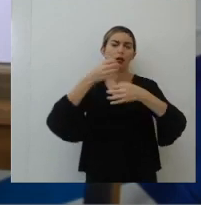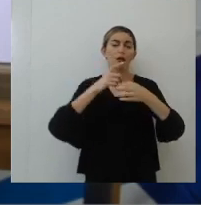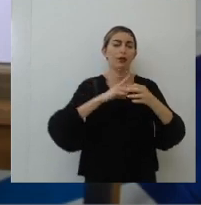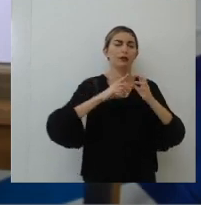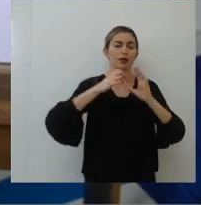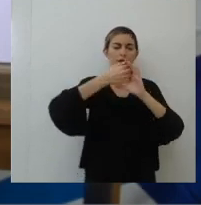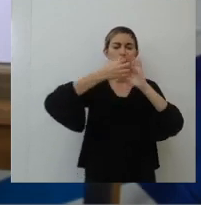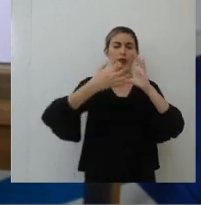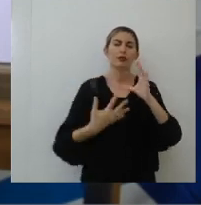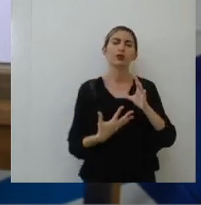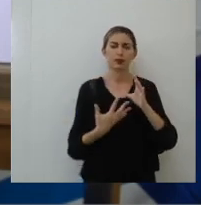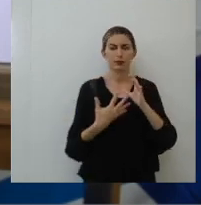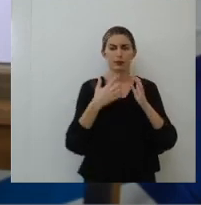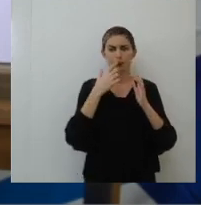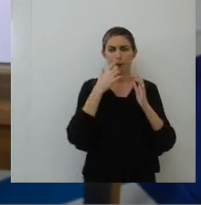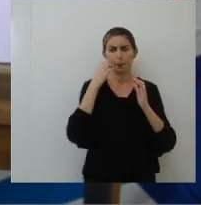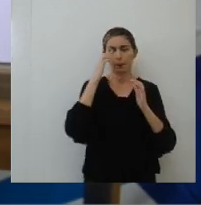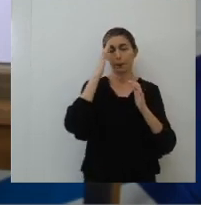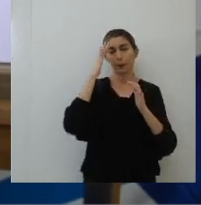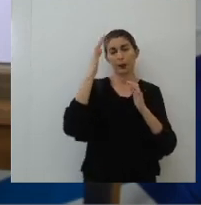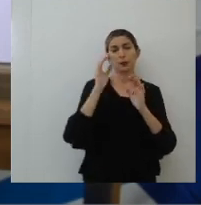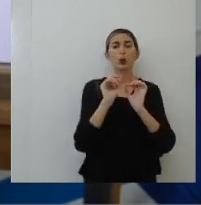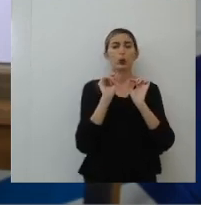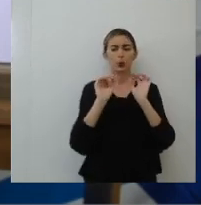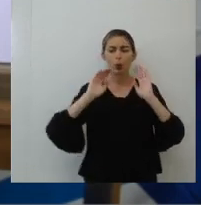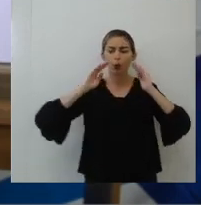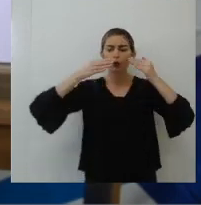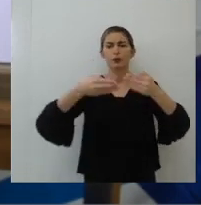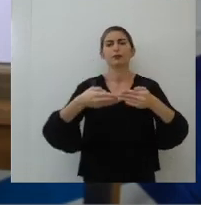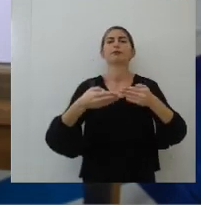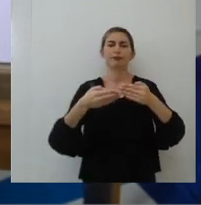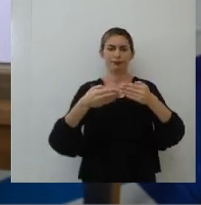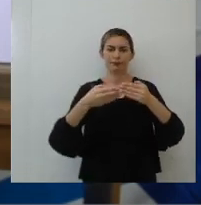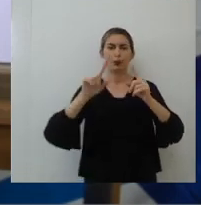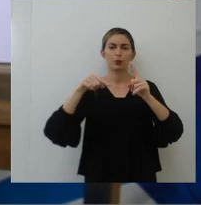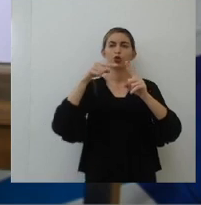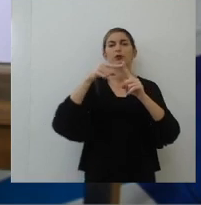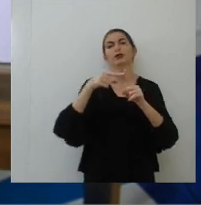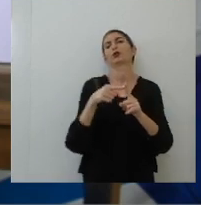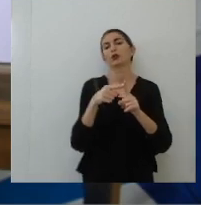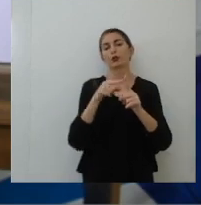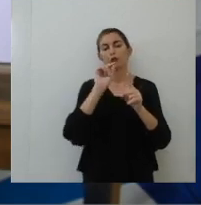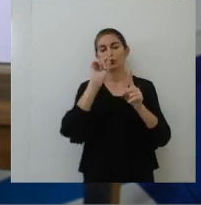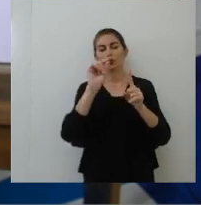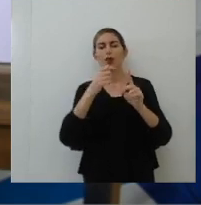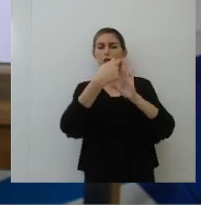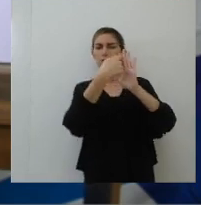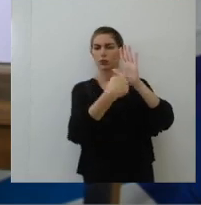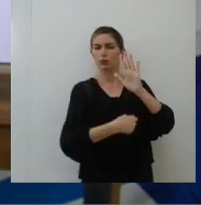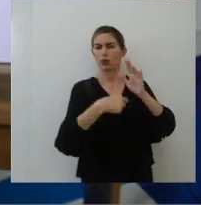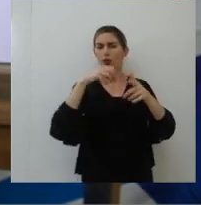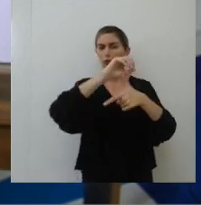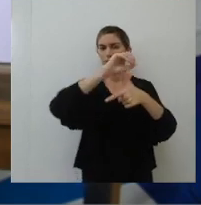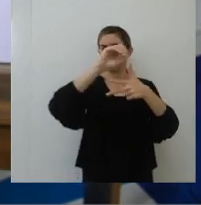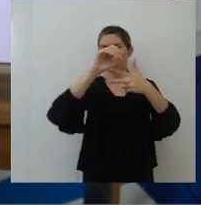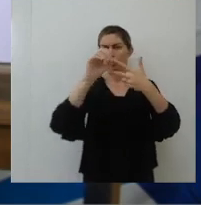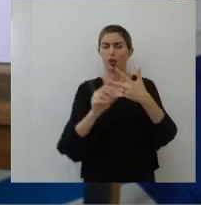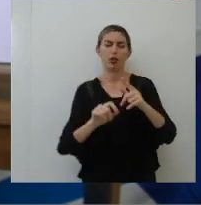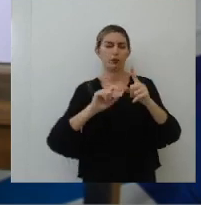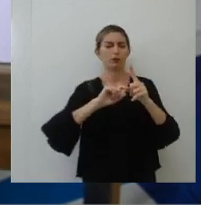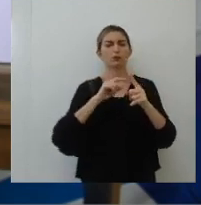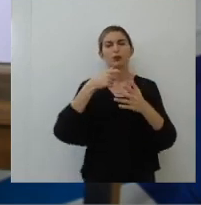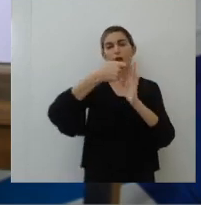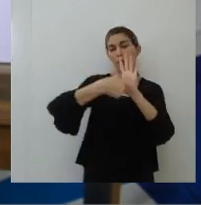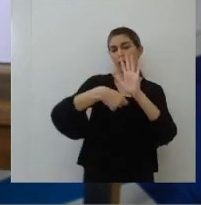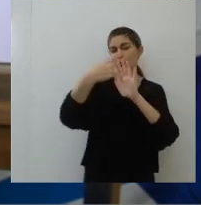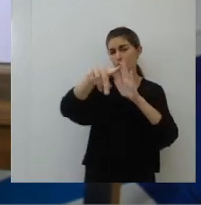como característica, uma das características principais, a objetividade, né? Então, você vai fazer uma redação para o Enem, você vai fazer uma redação na